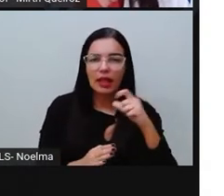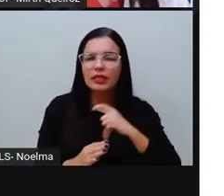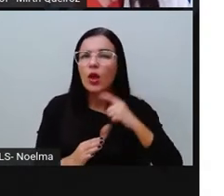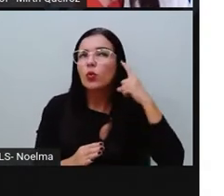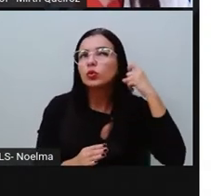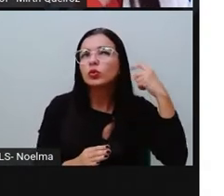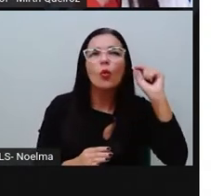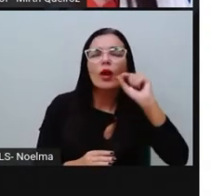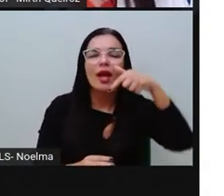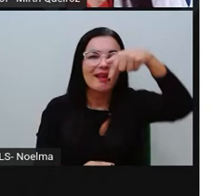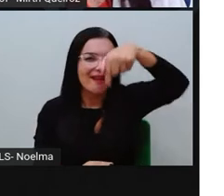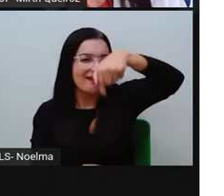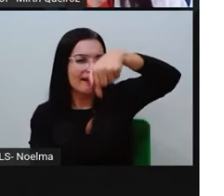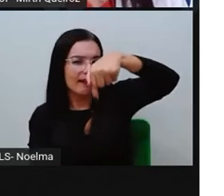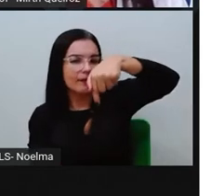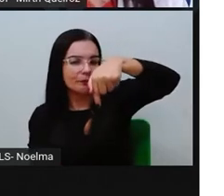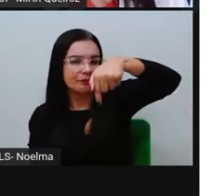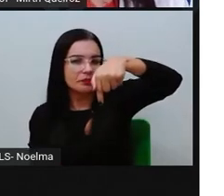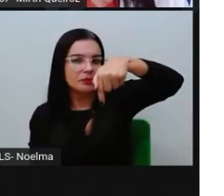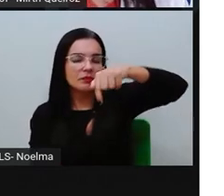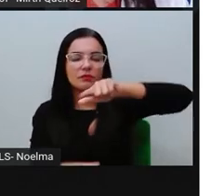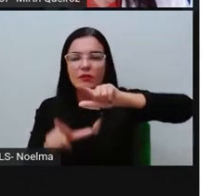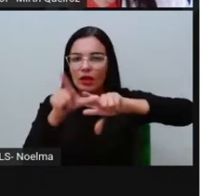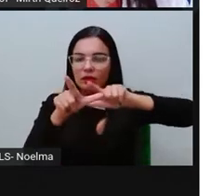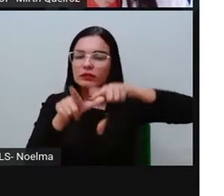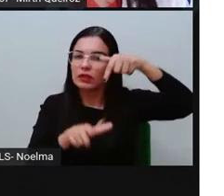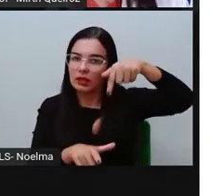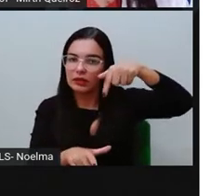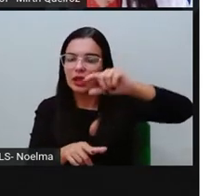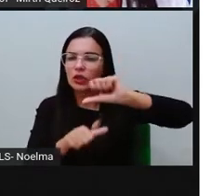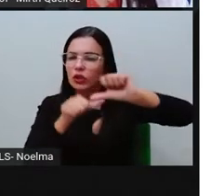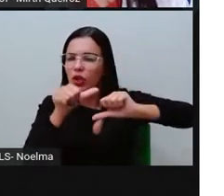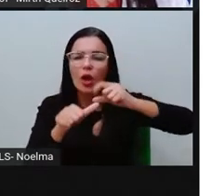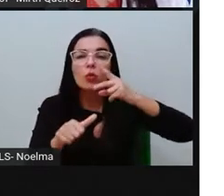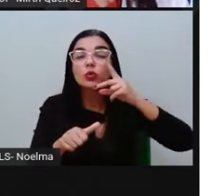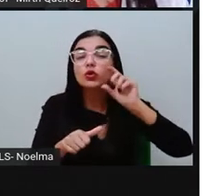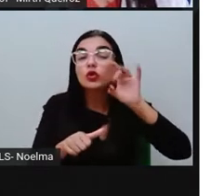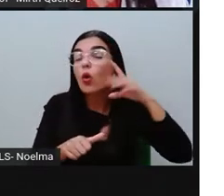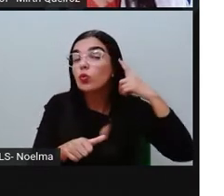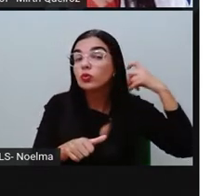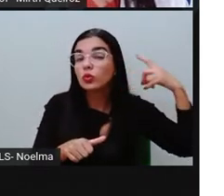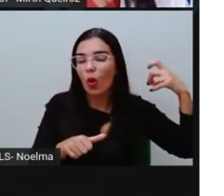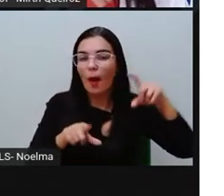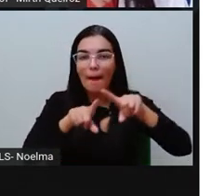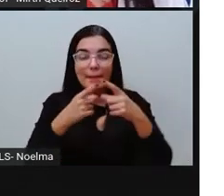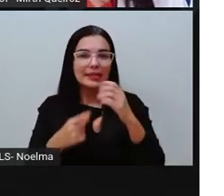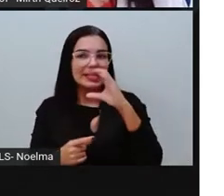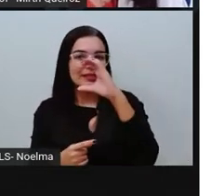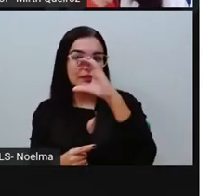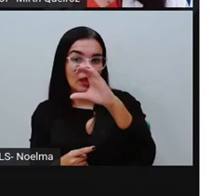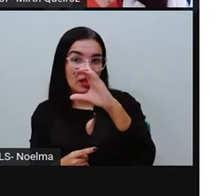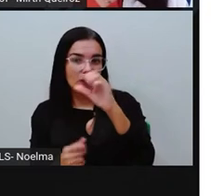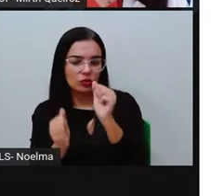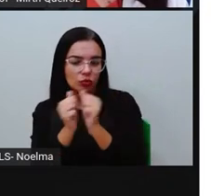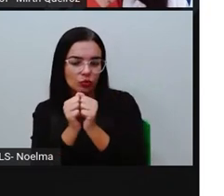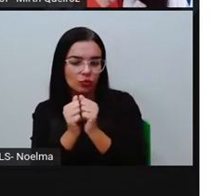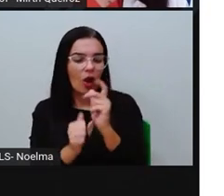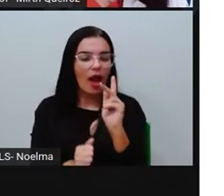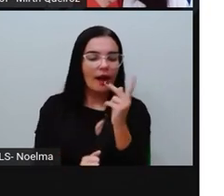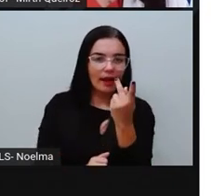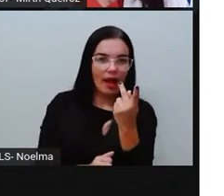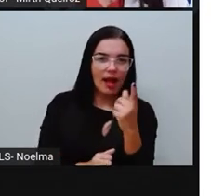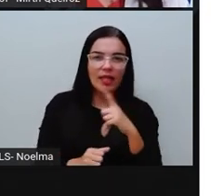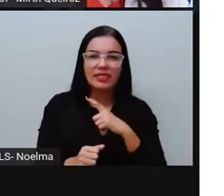né? Mas, quando esse C, ele está junto aí com a letra H, nós vamos ter o som